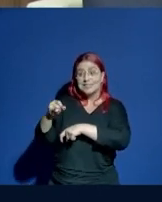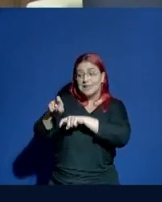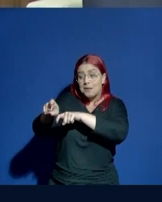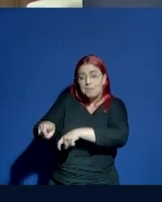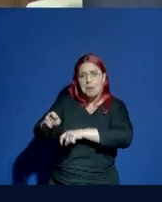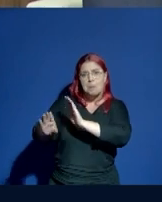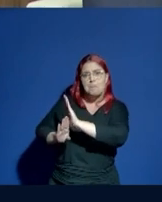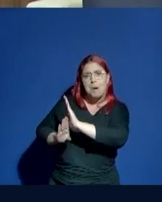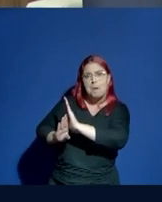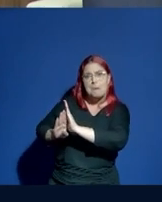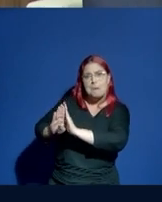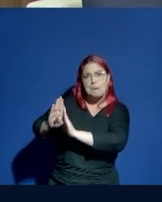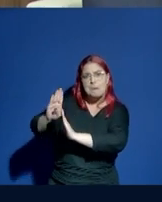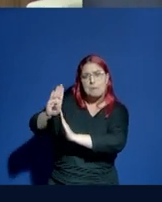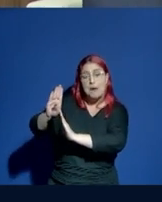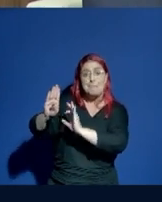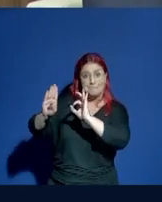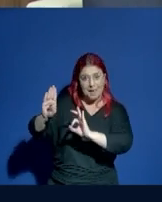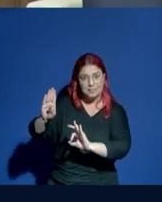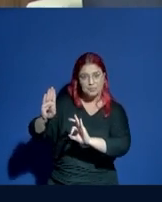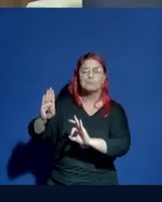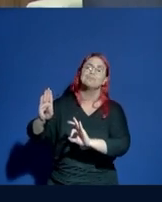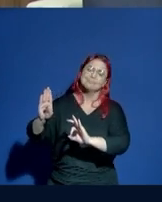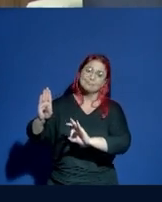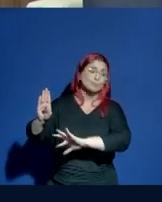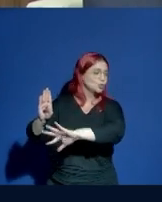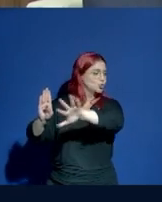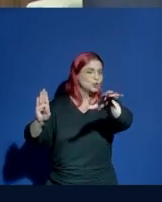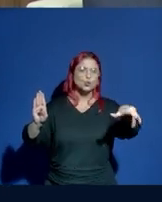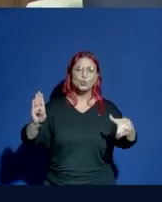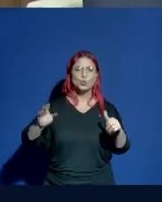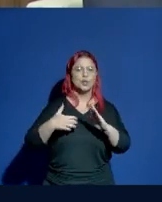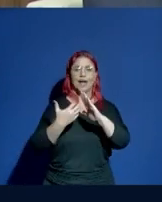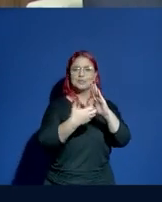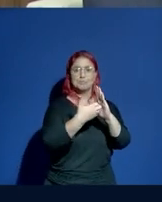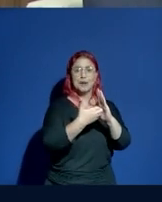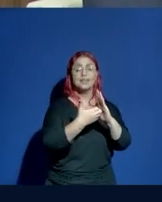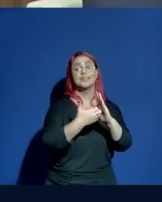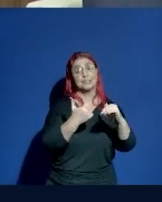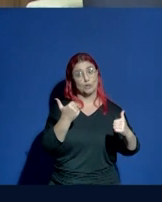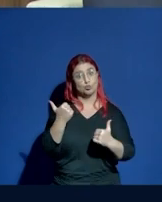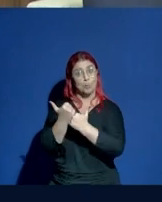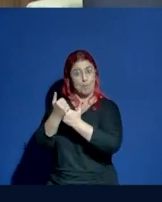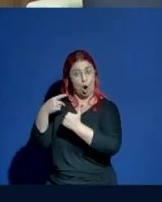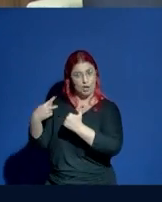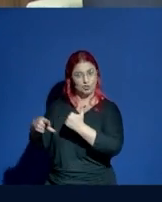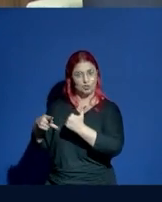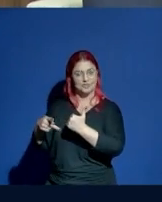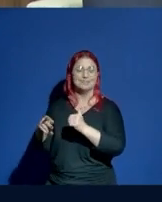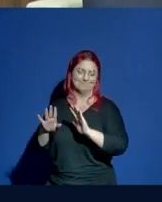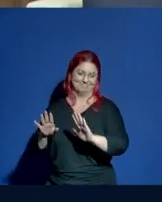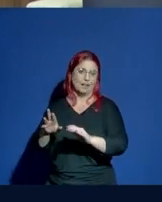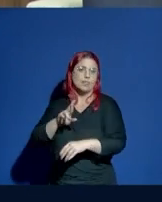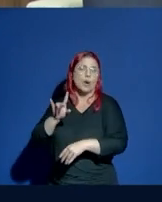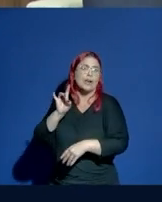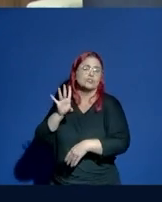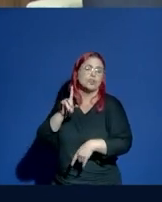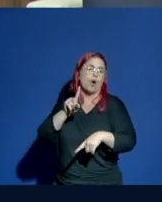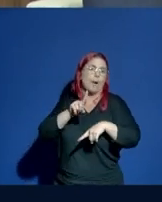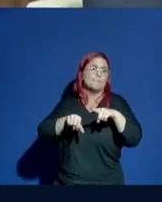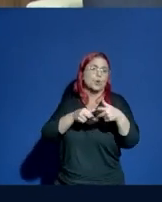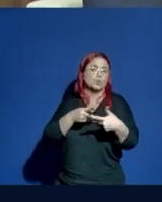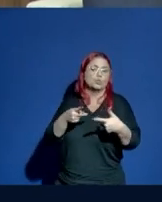nolato senso da palavra dela é todas as outras indústrias que dão suporte que não não é só de implementos